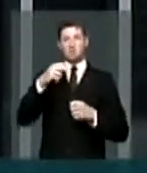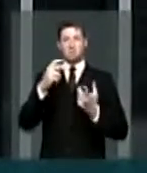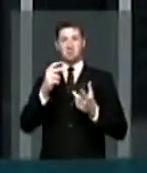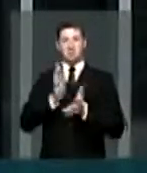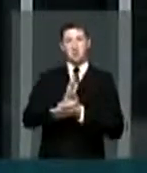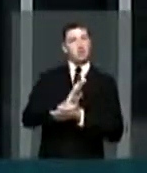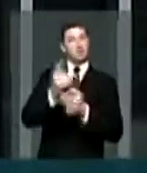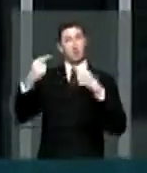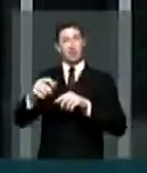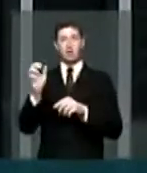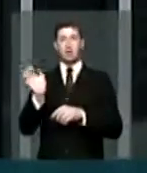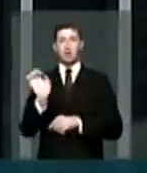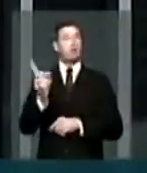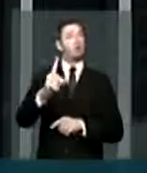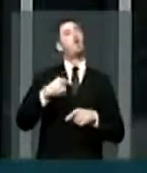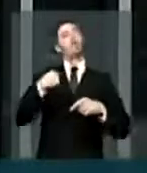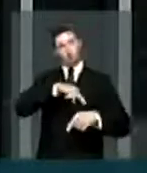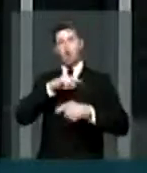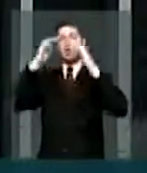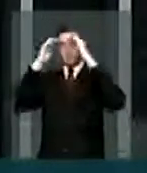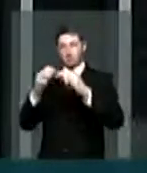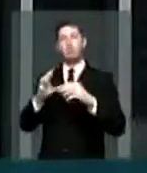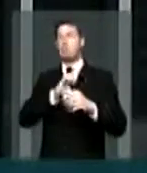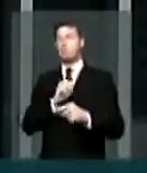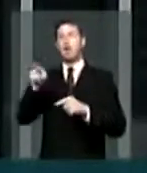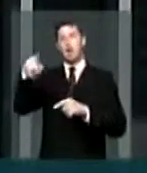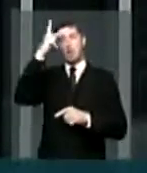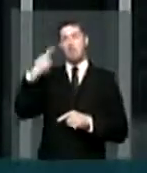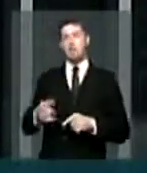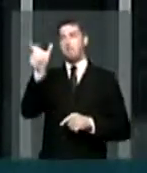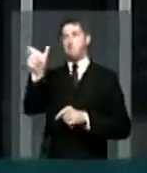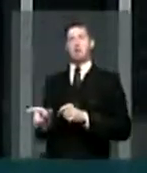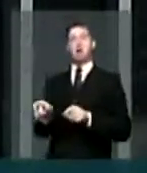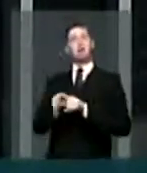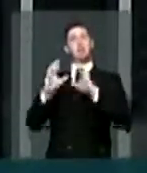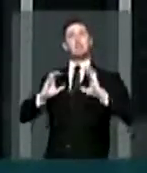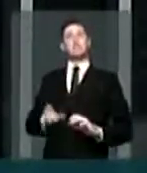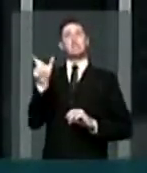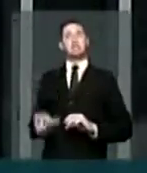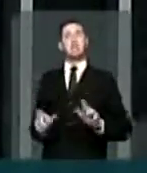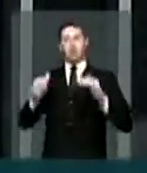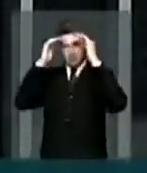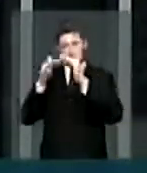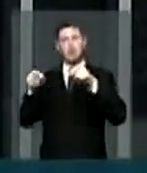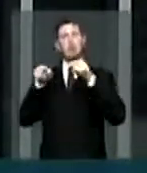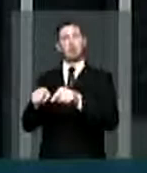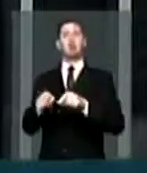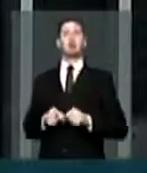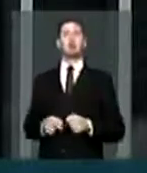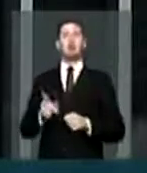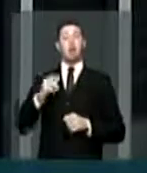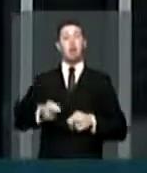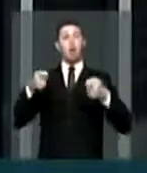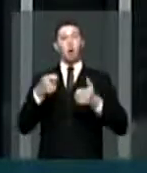homossexuais, até porque os respeitamos e os amamos como seres humanos e cidadãos, e o respeito a outrem é dever